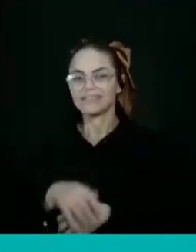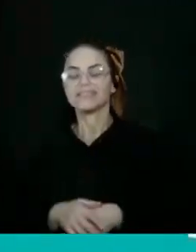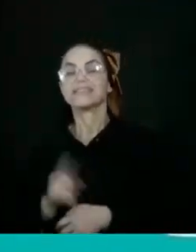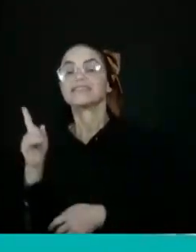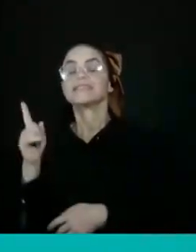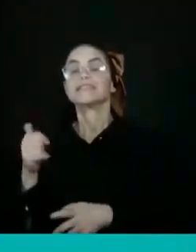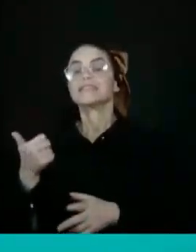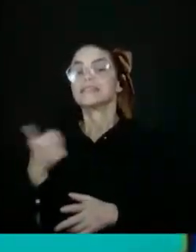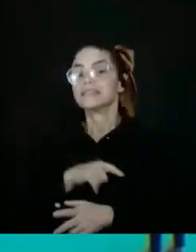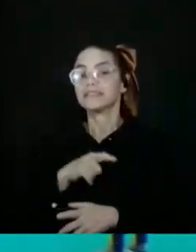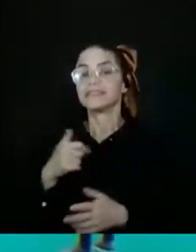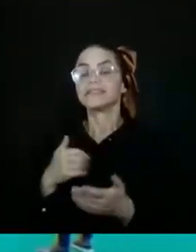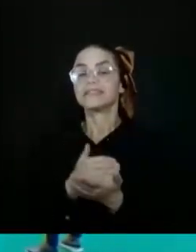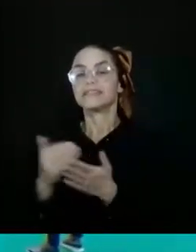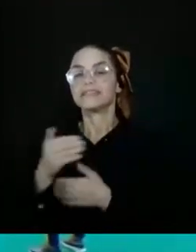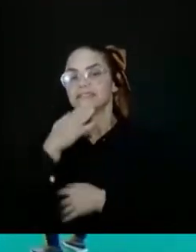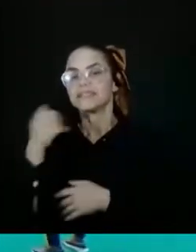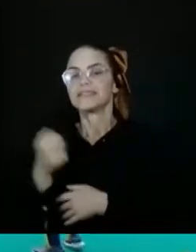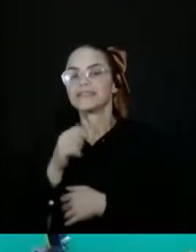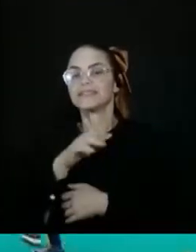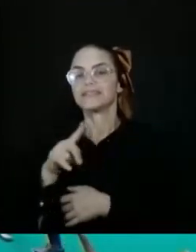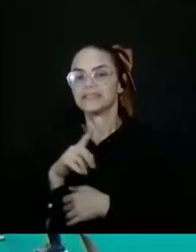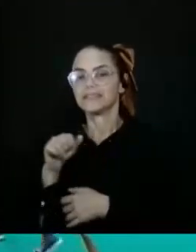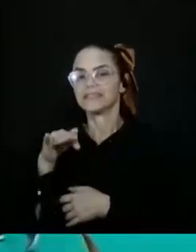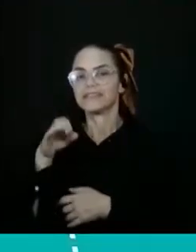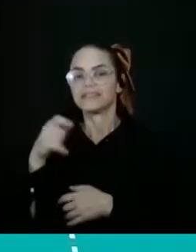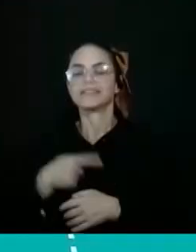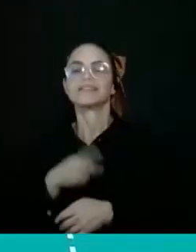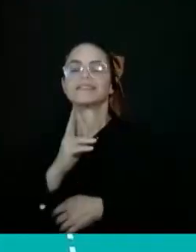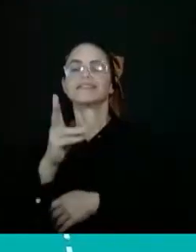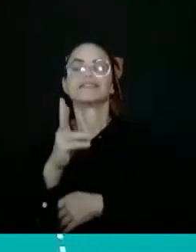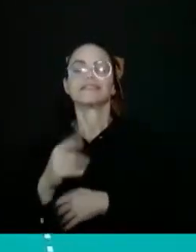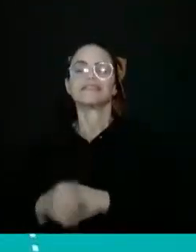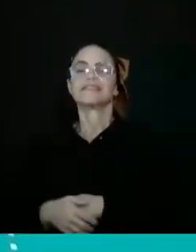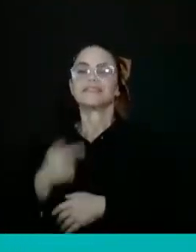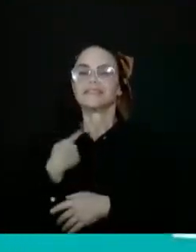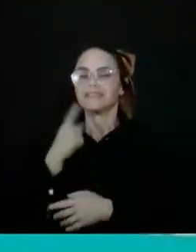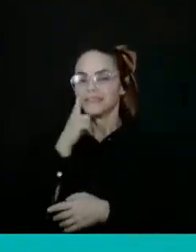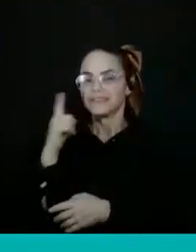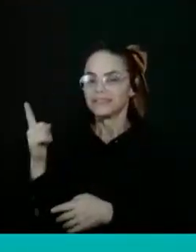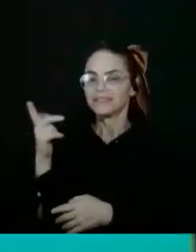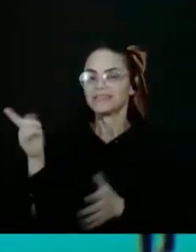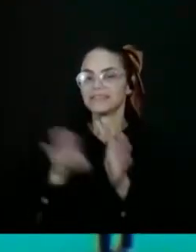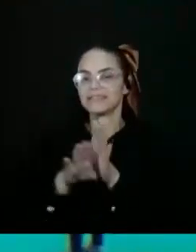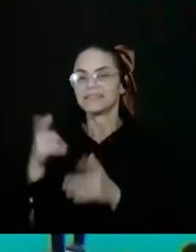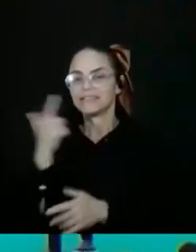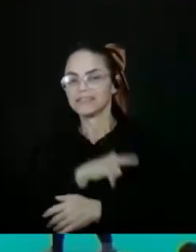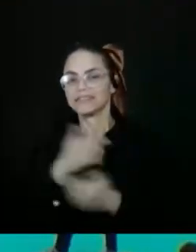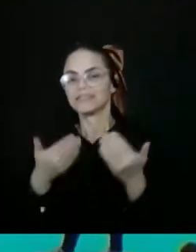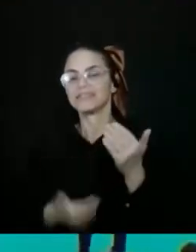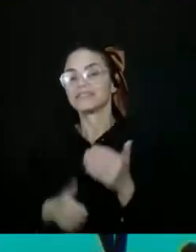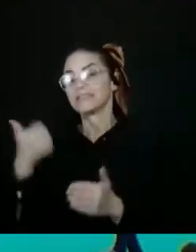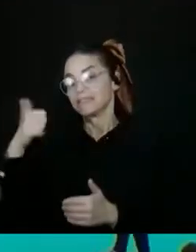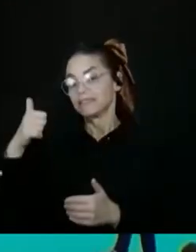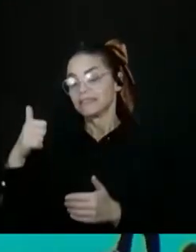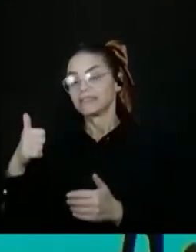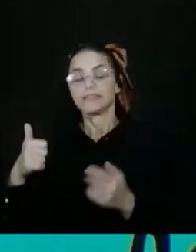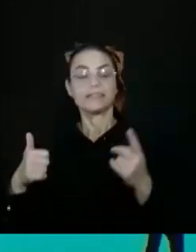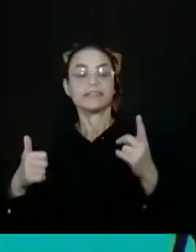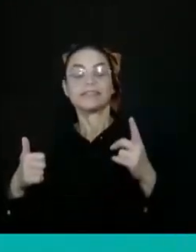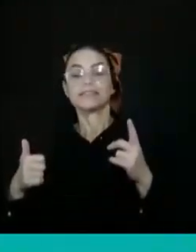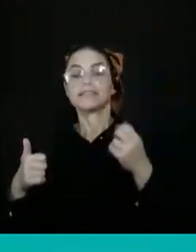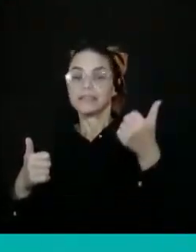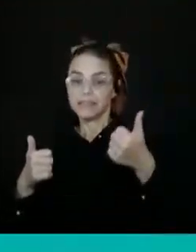começou melhor foi o Cruzeiro, sempre à frente do marcador. Chegou a abrir 11-6 neste rally, a